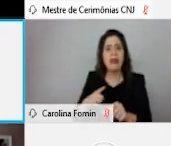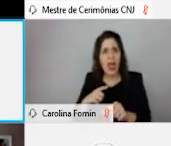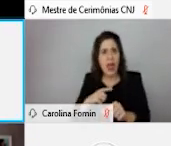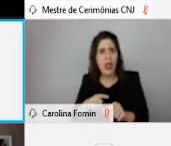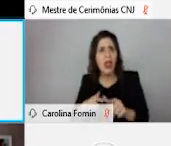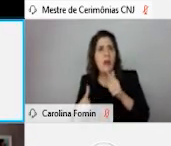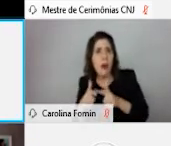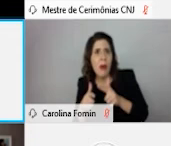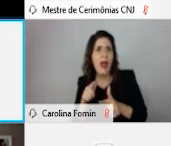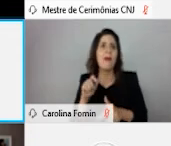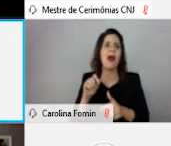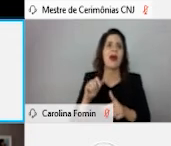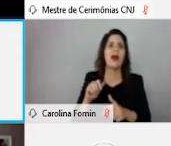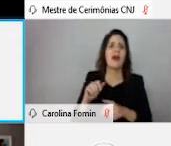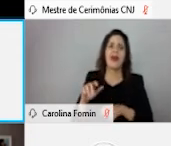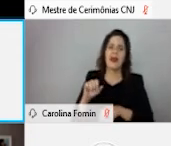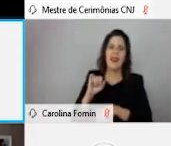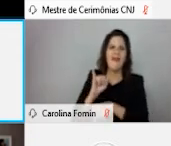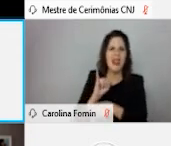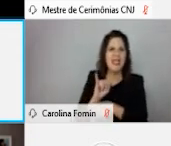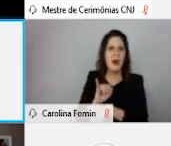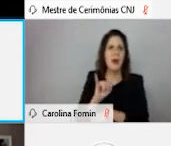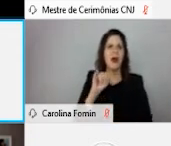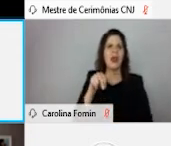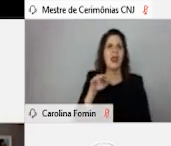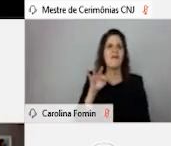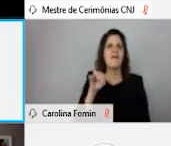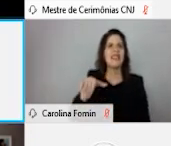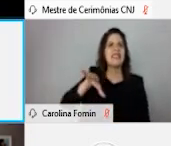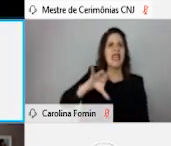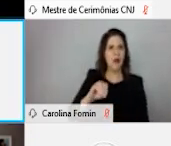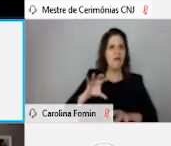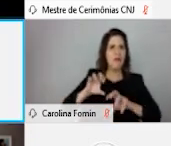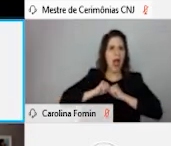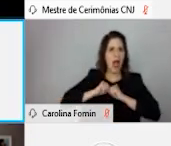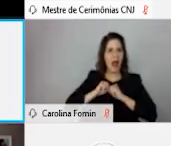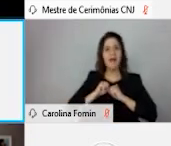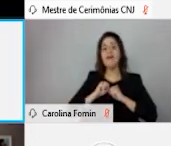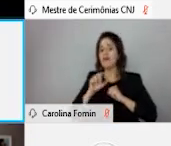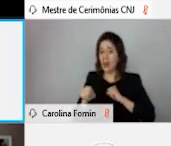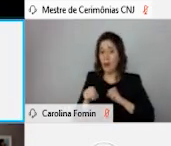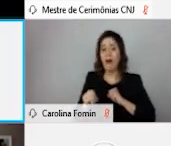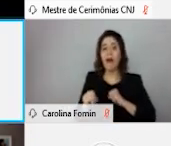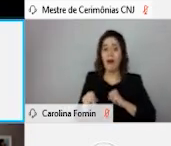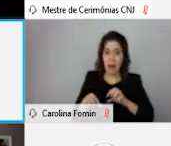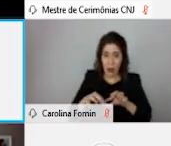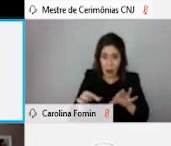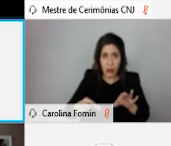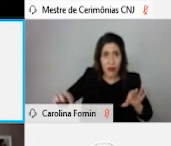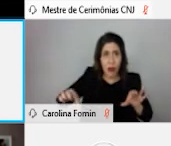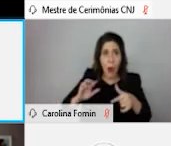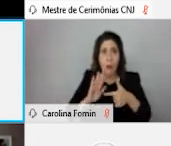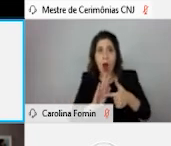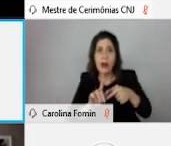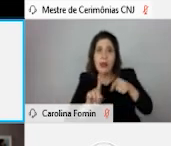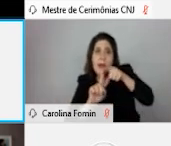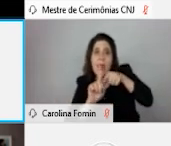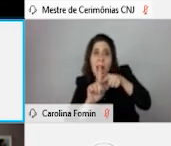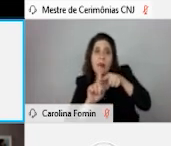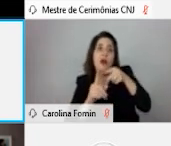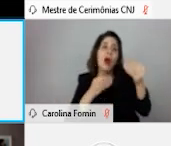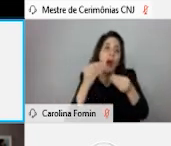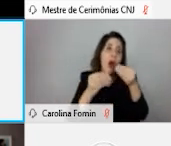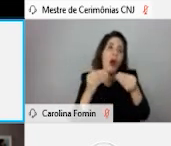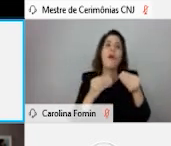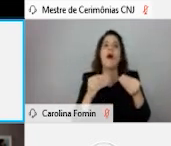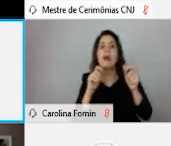isso, a bateria desses equipamentos é alimentada pela urina. Então, o grau de sofisticação que a gente tem hoje permite, de novo, você olhar